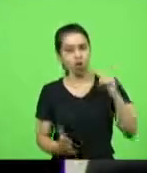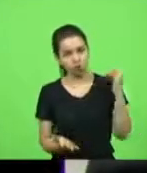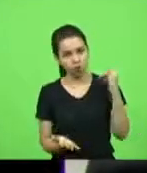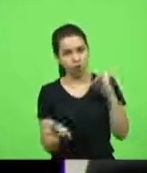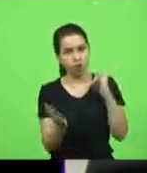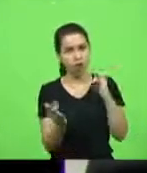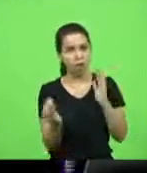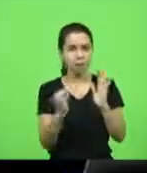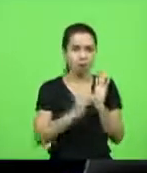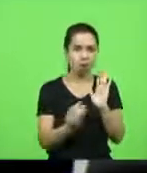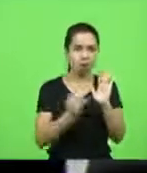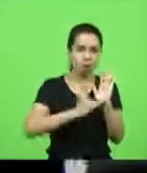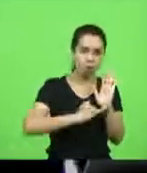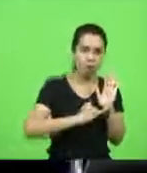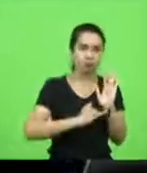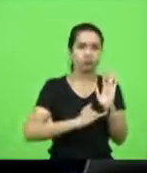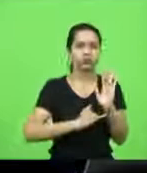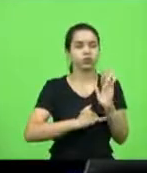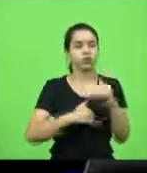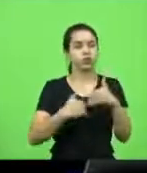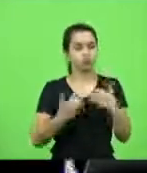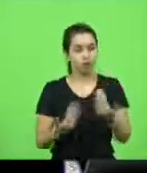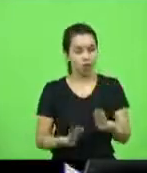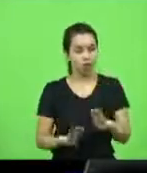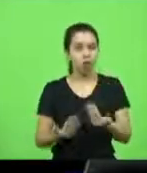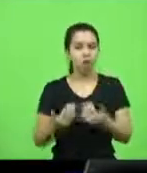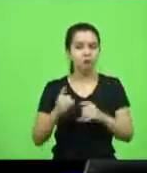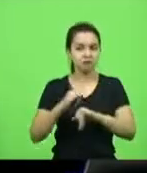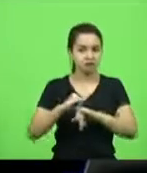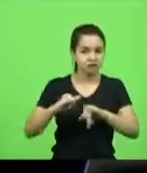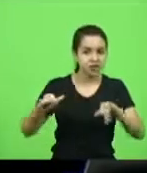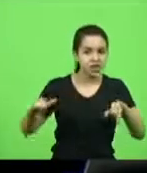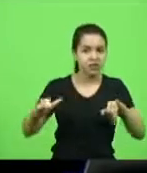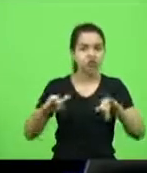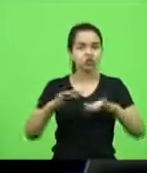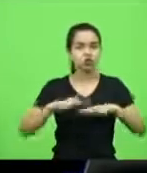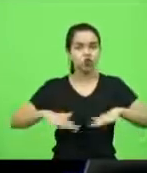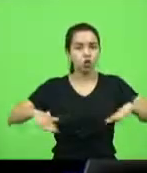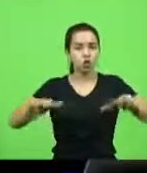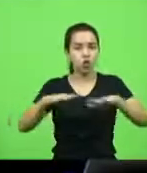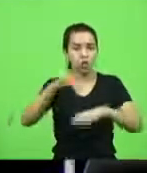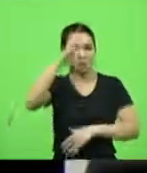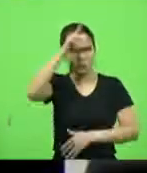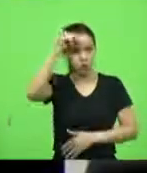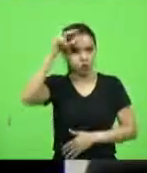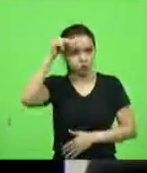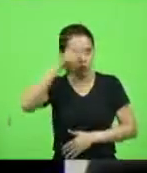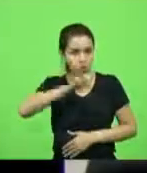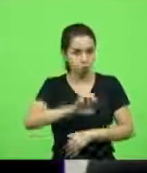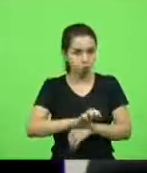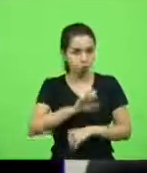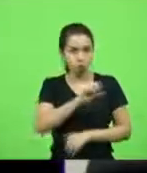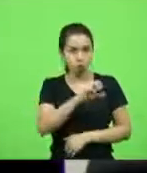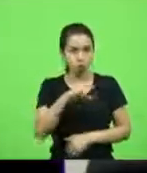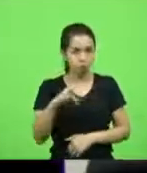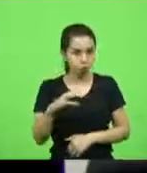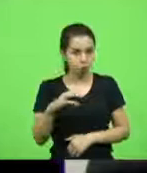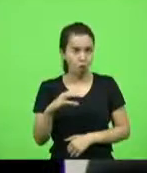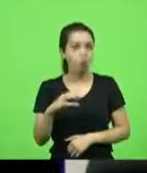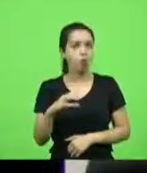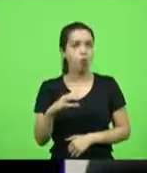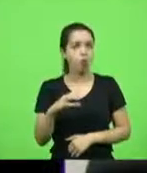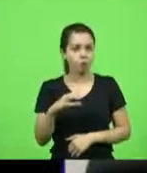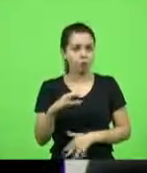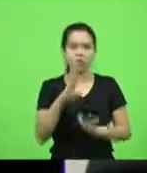extensão vai o recado para todas as prefeituras do Estado de Santa Catarina para que não aconteça ou para que se